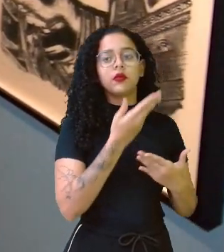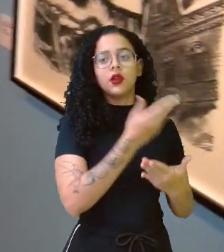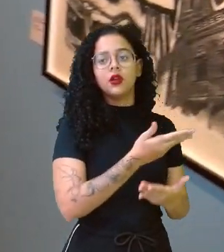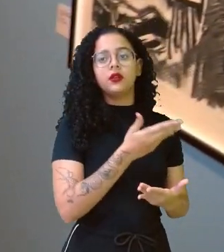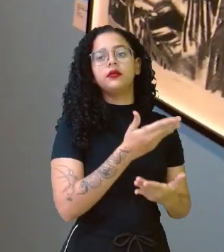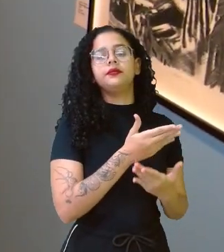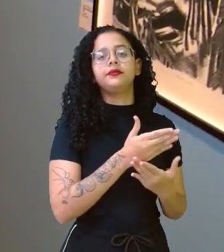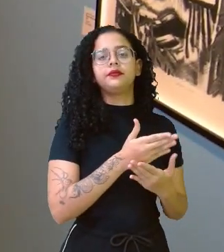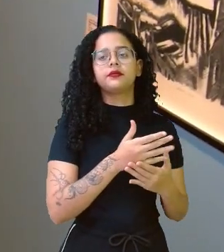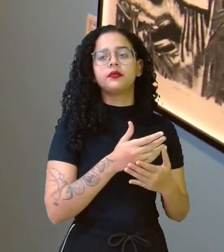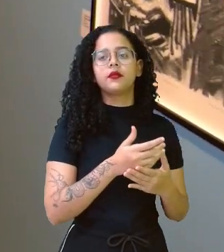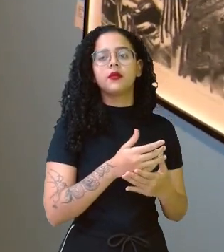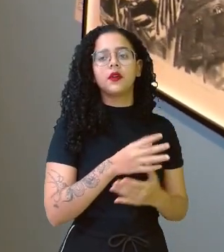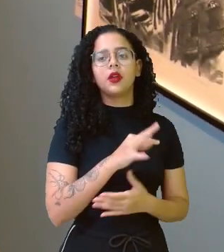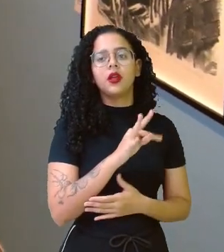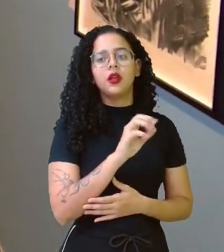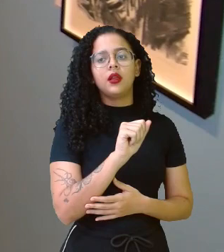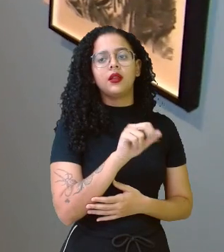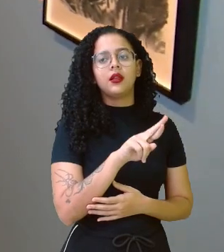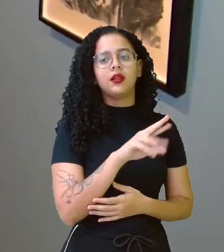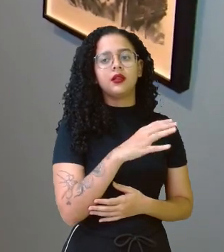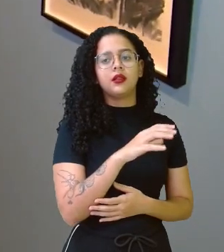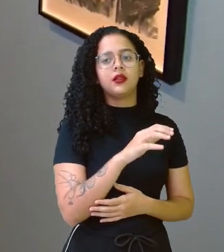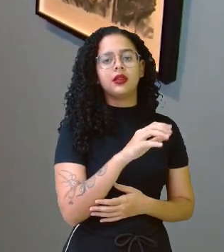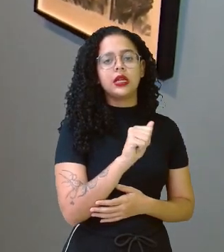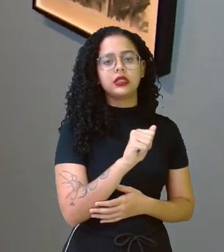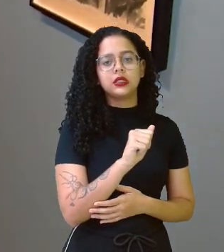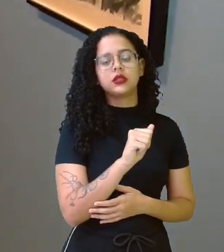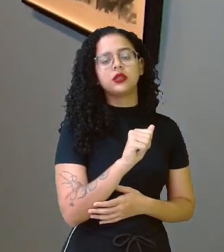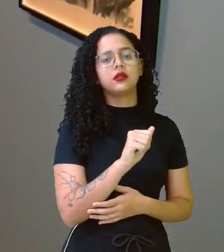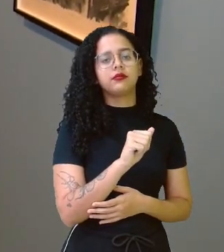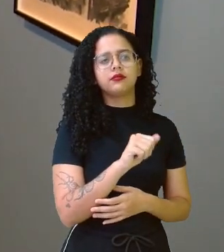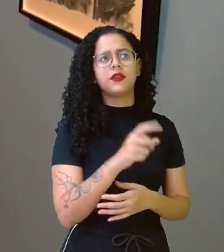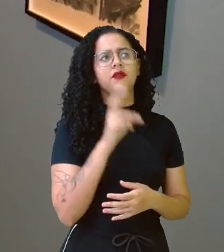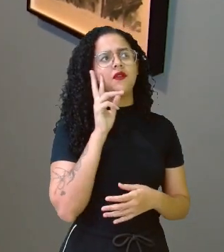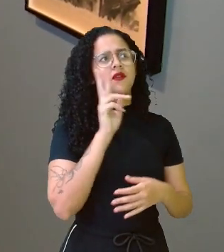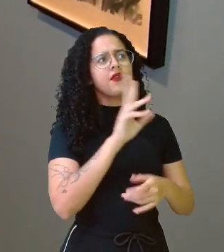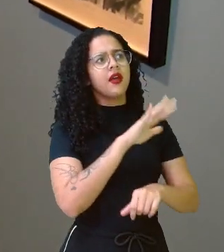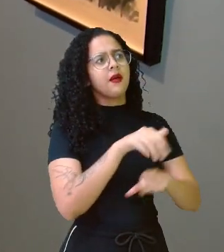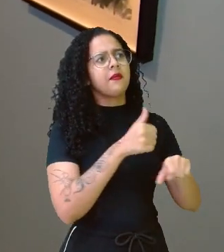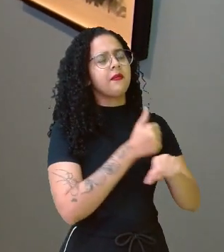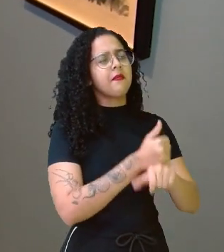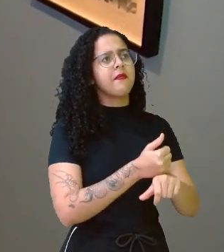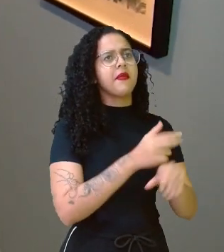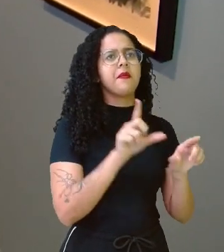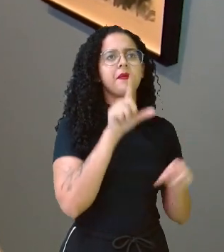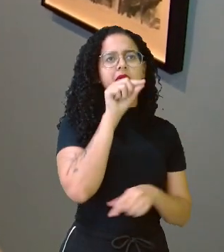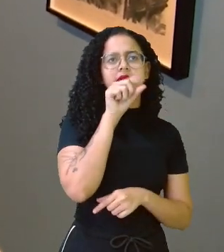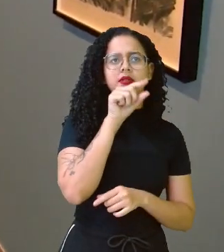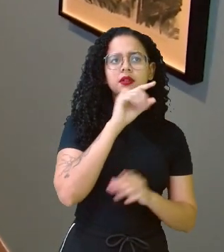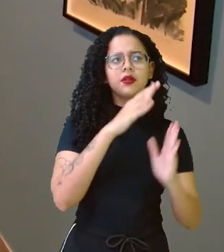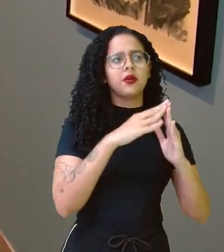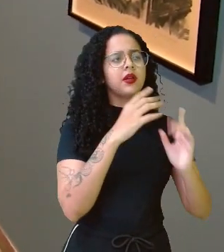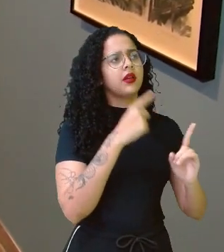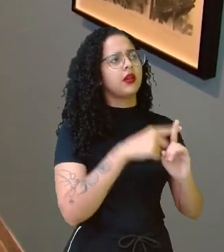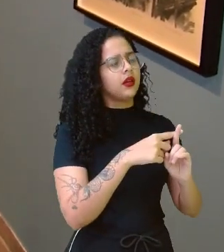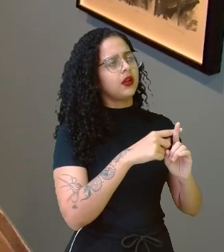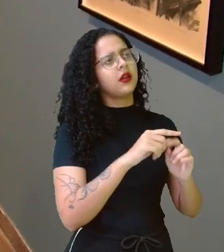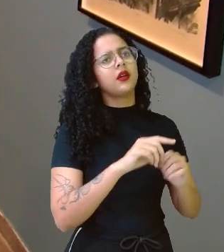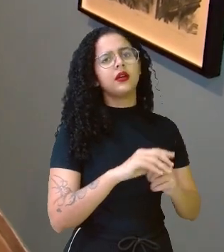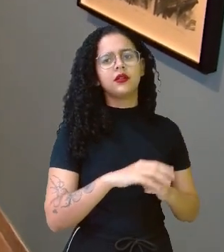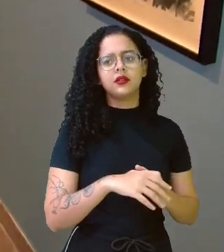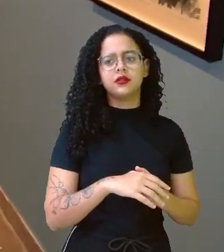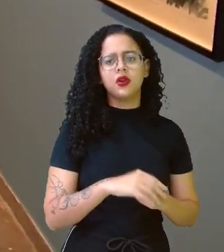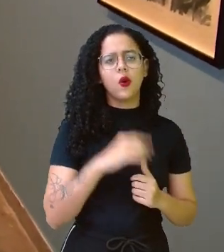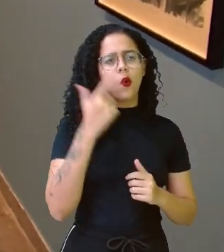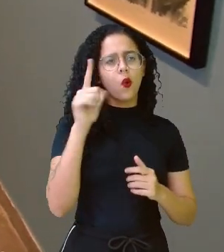Pássaro Migrante. Mas a gente vê a paisagem aí, né? O casario, as igrejas, né? Exatamente. Um